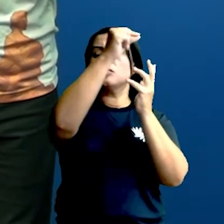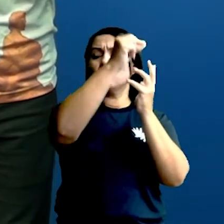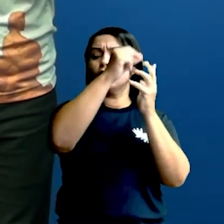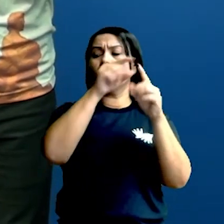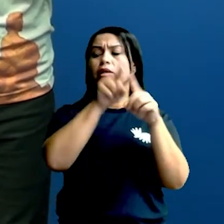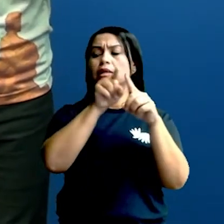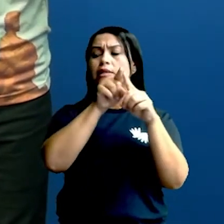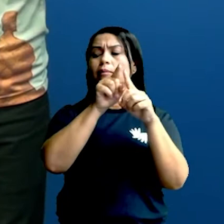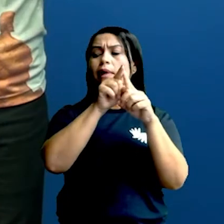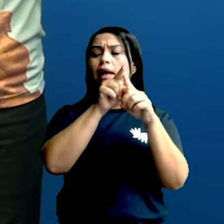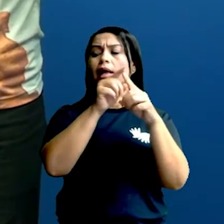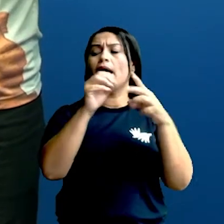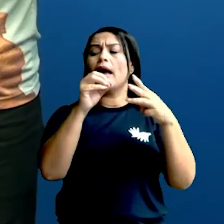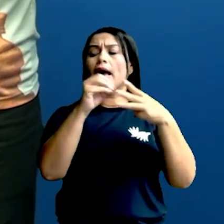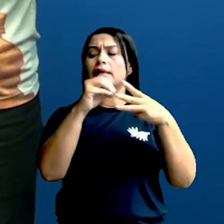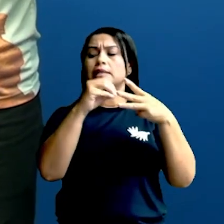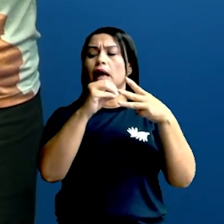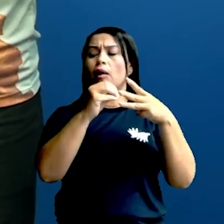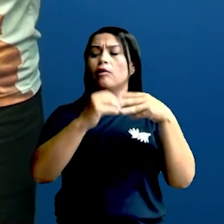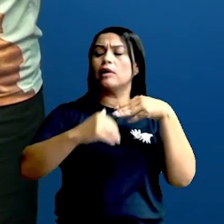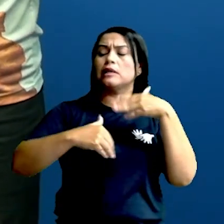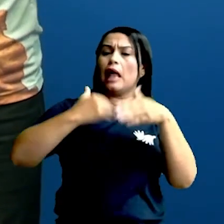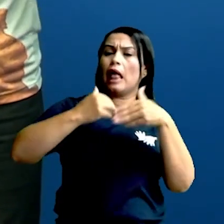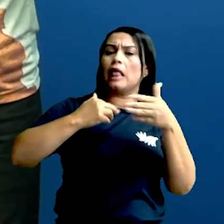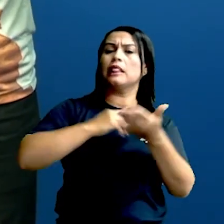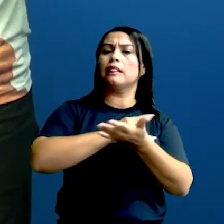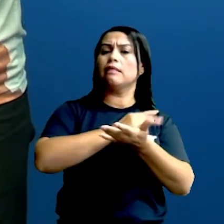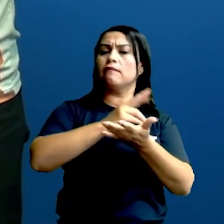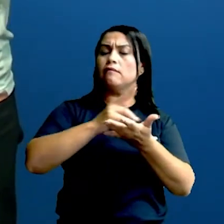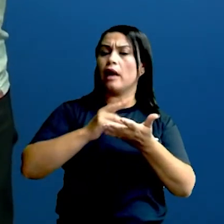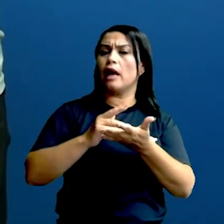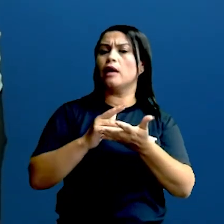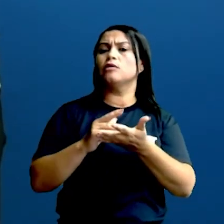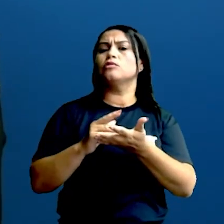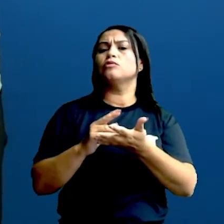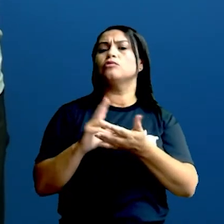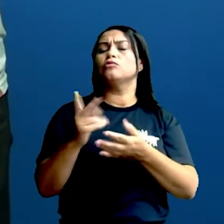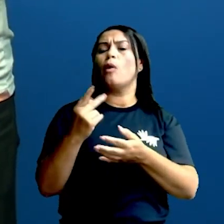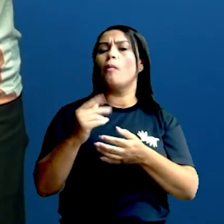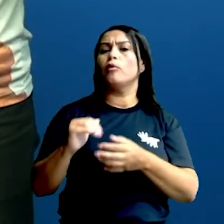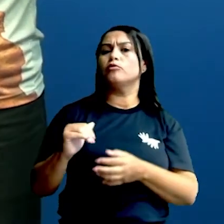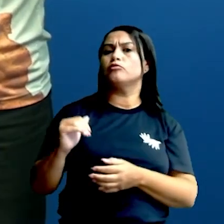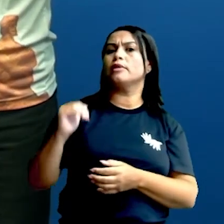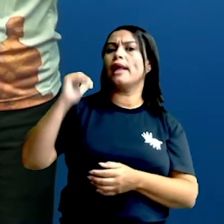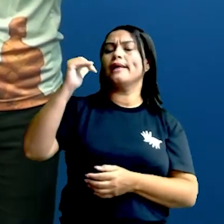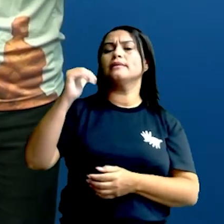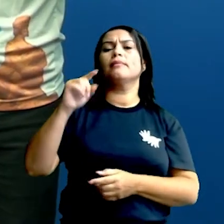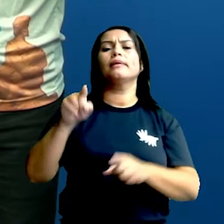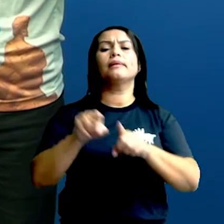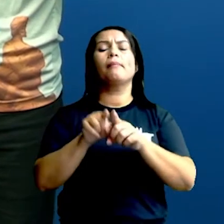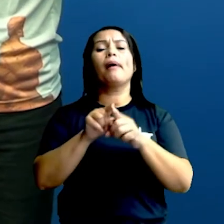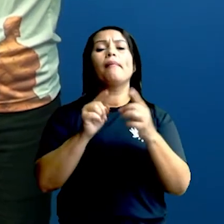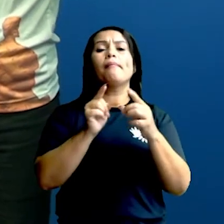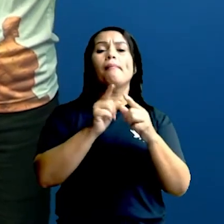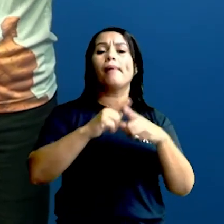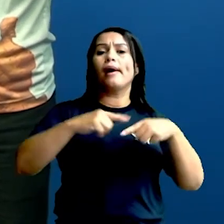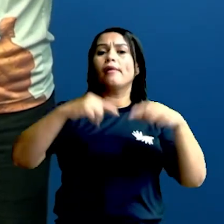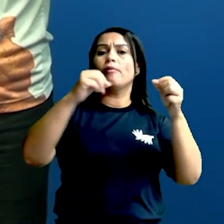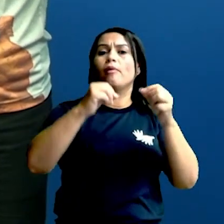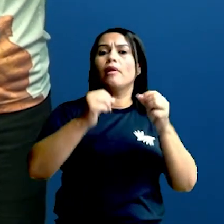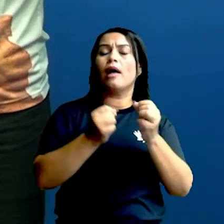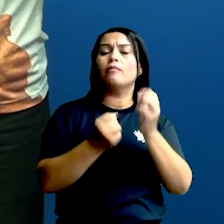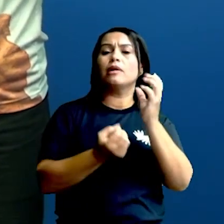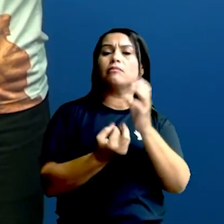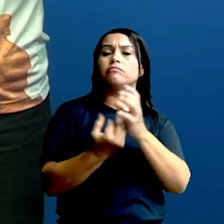reproduzem-se intensamente. Existem ali diversos hormônios de crescimento para que as células se reproduzam e a planta